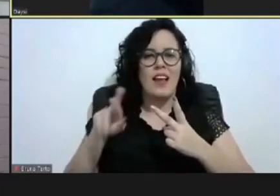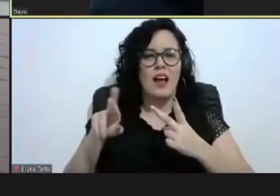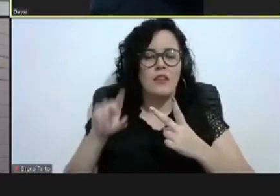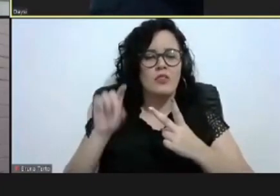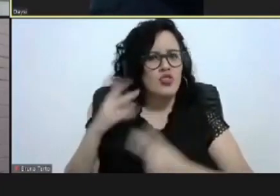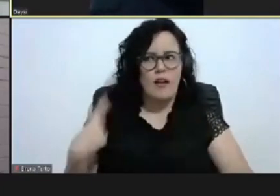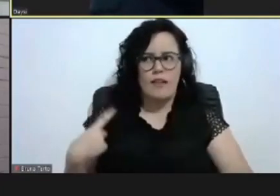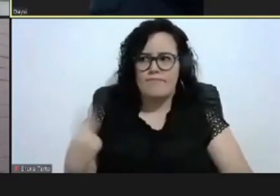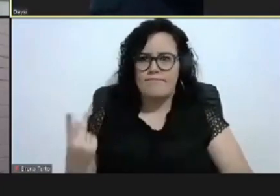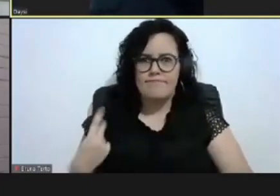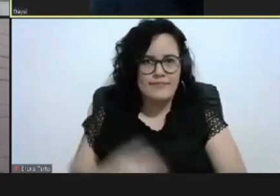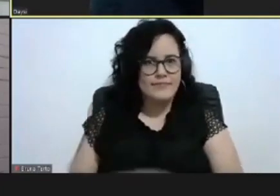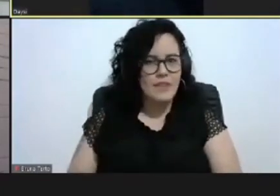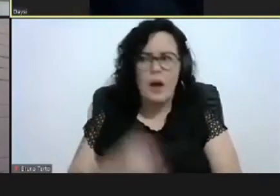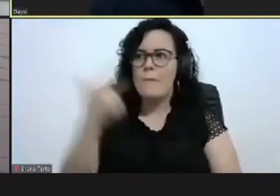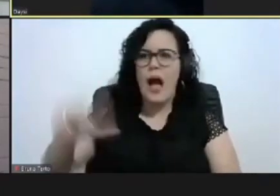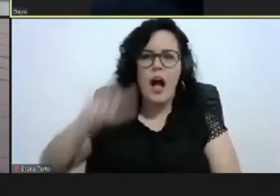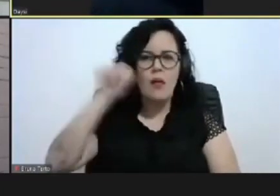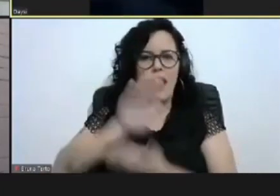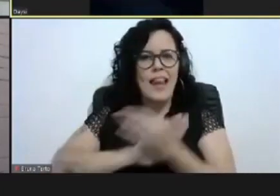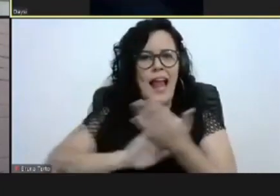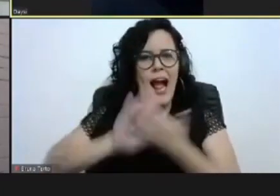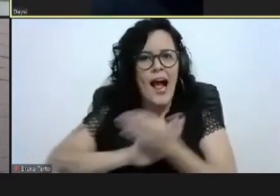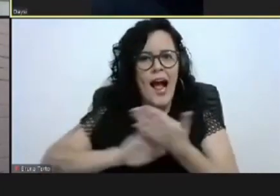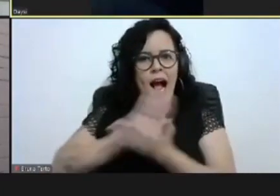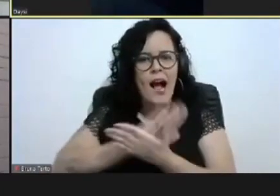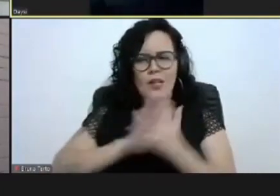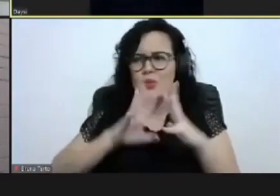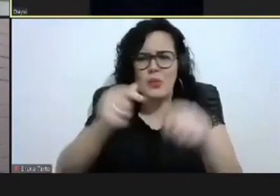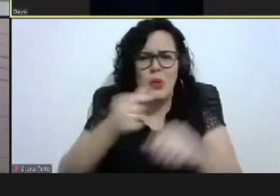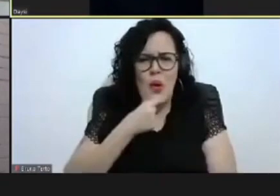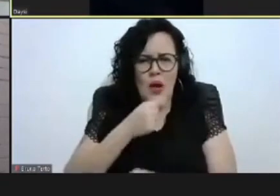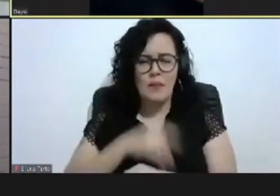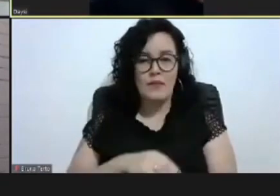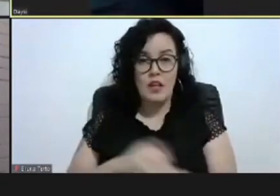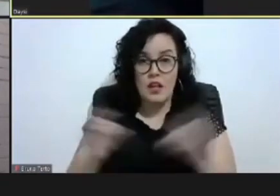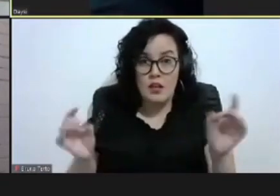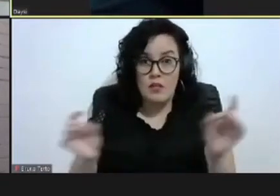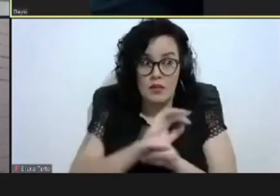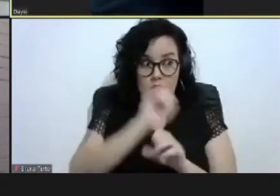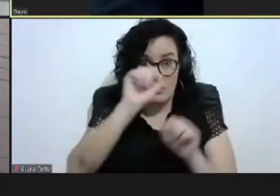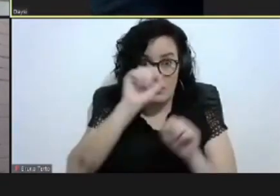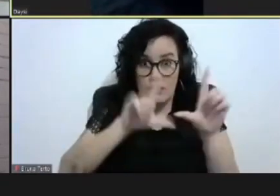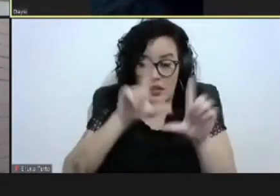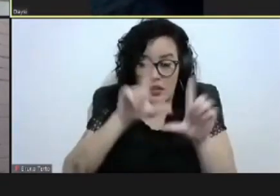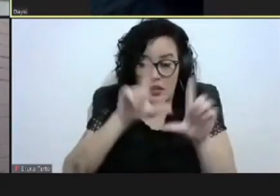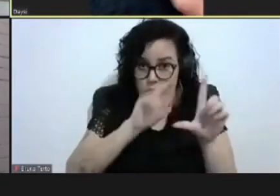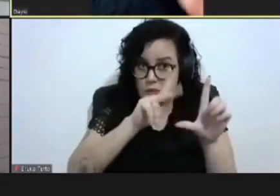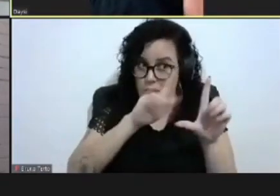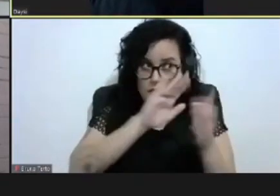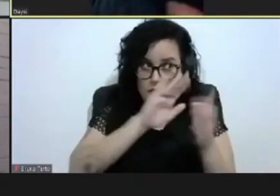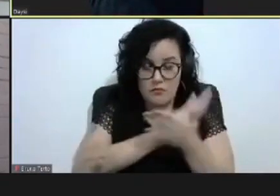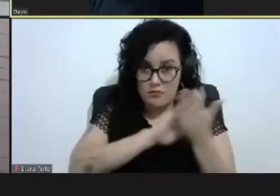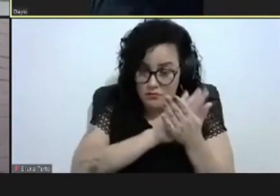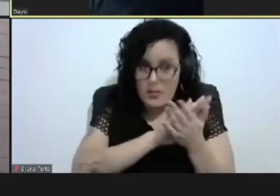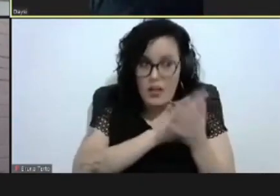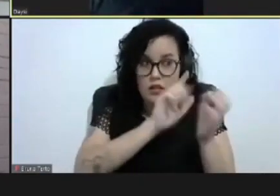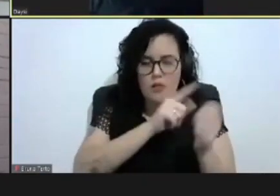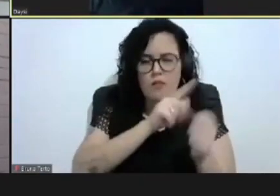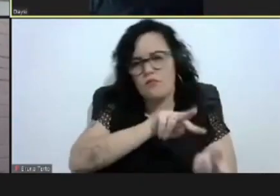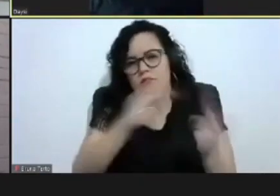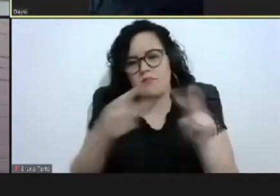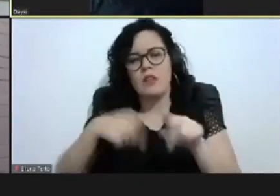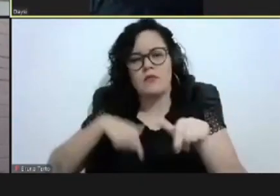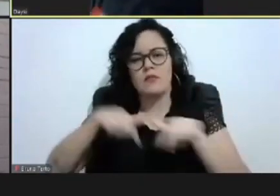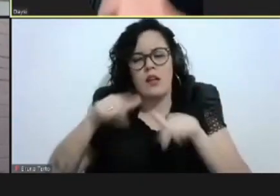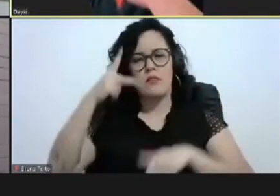E então, depois da Tupi, trabalhei na TV Bandeirantes também, também trabalhei na Rádio